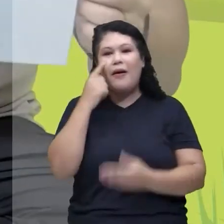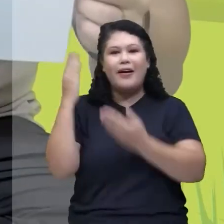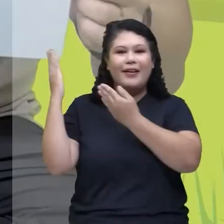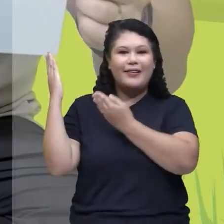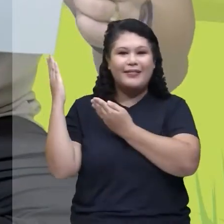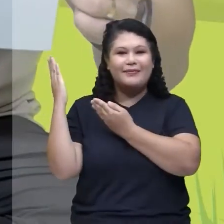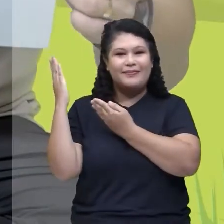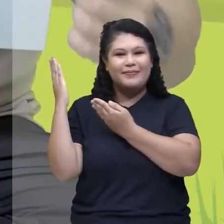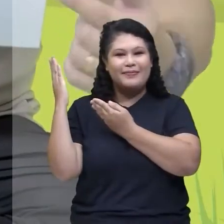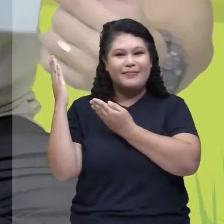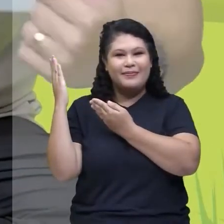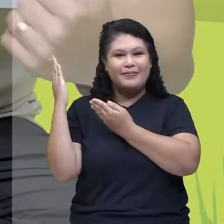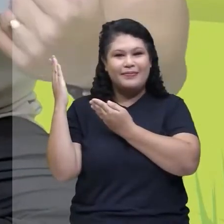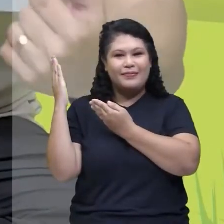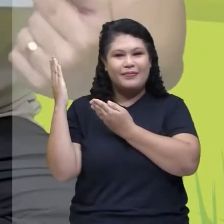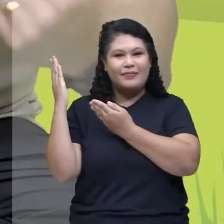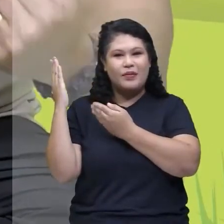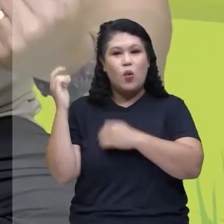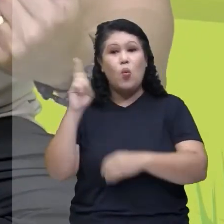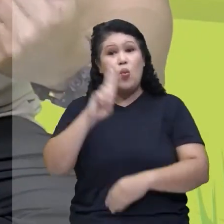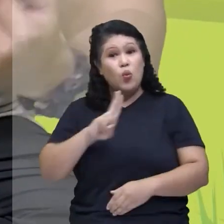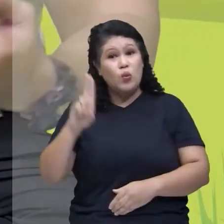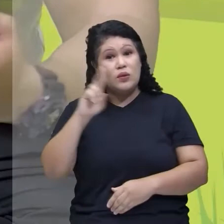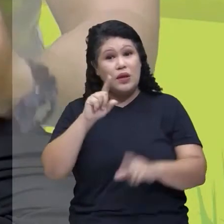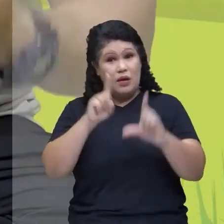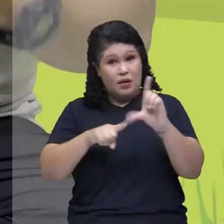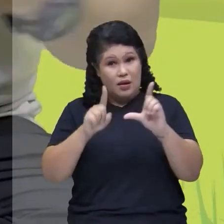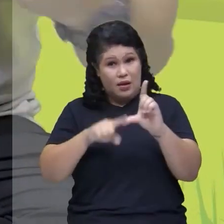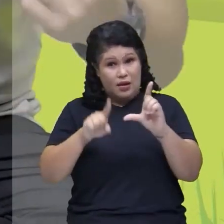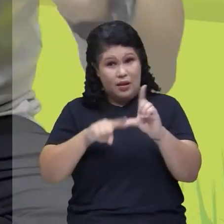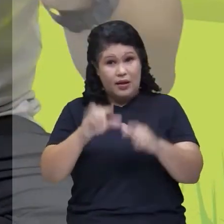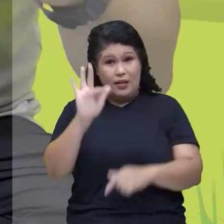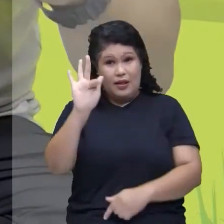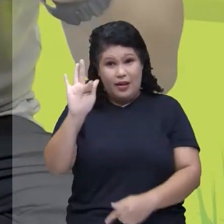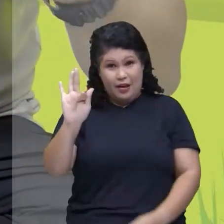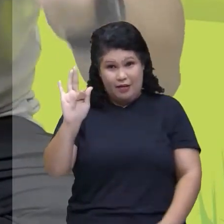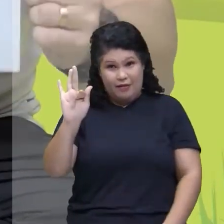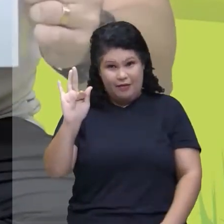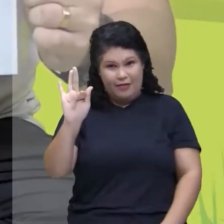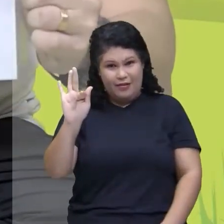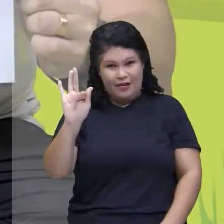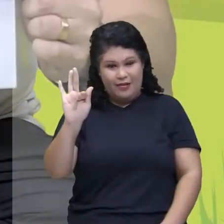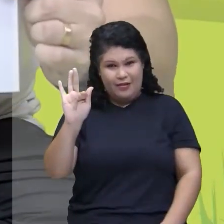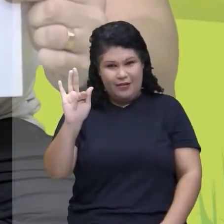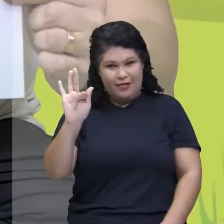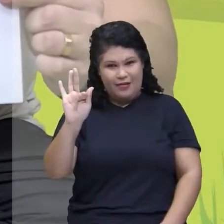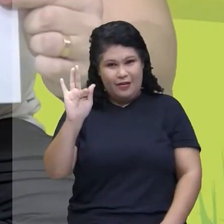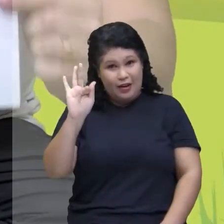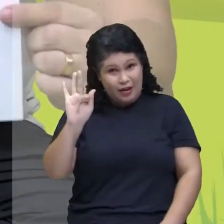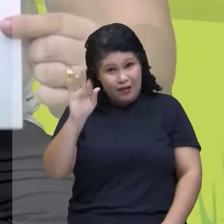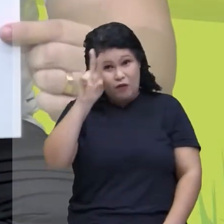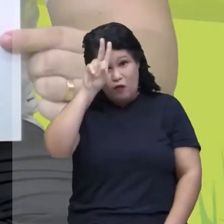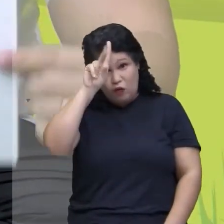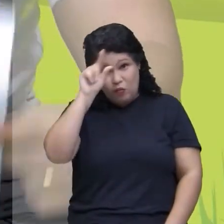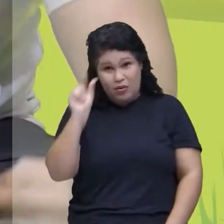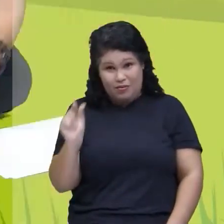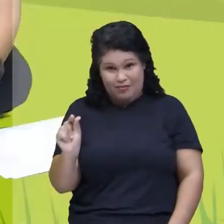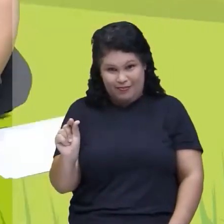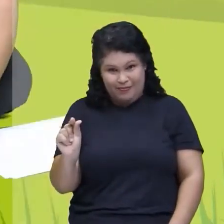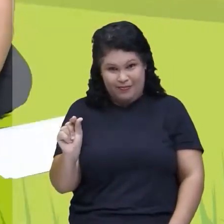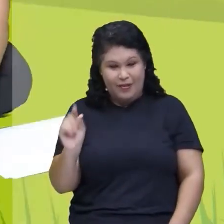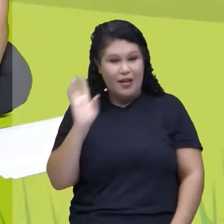número 1, nós imitamos a formiguinha, que começa com a letra F. Muito